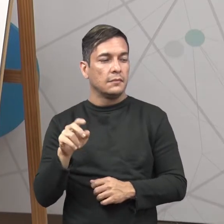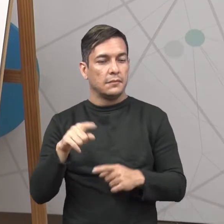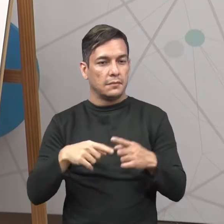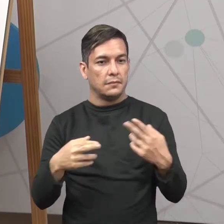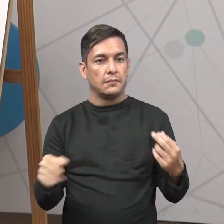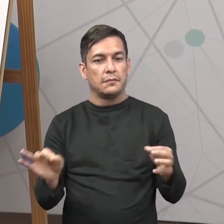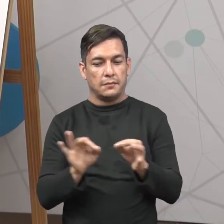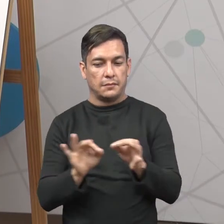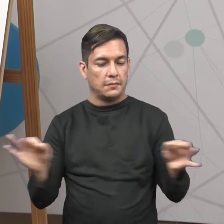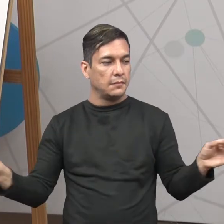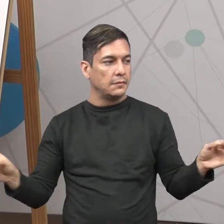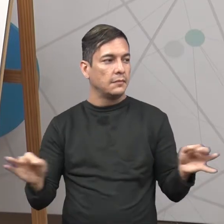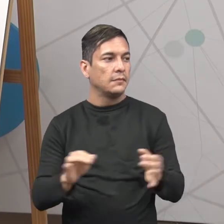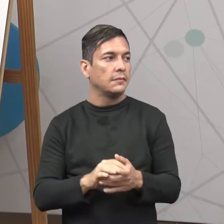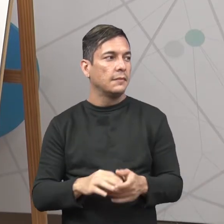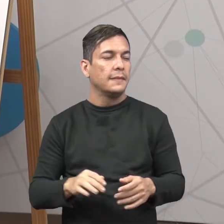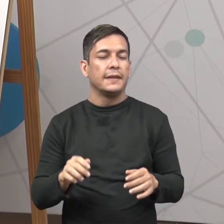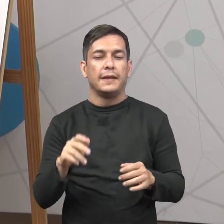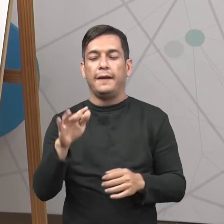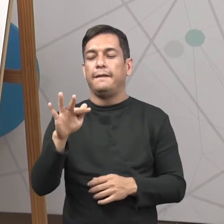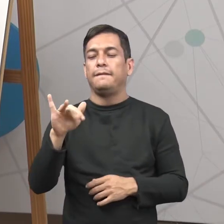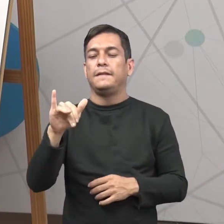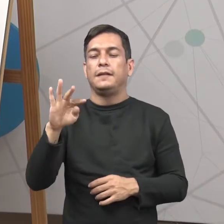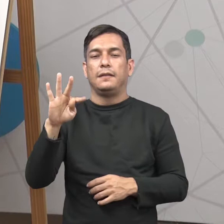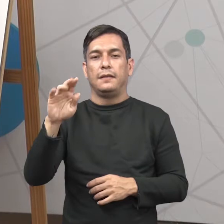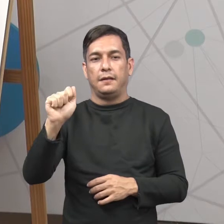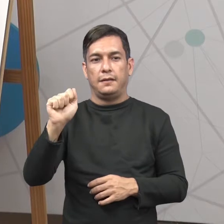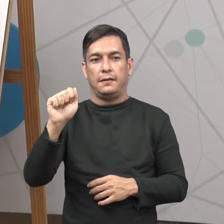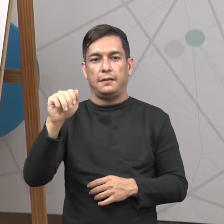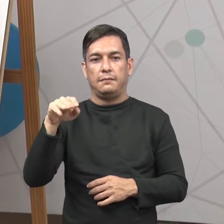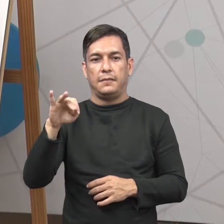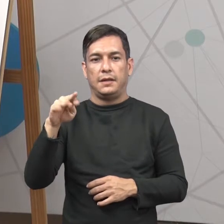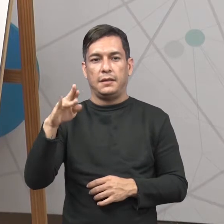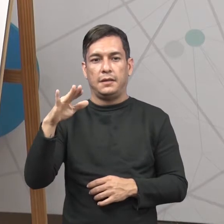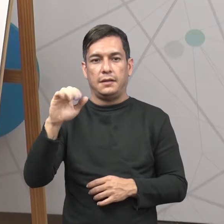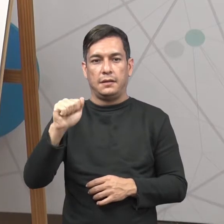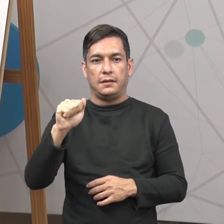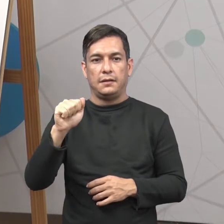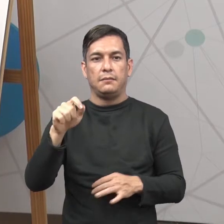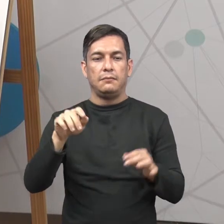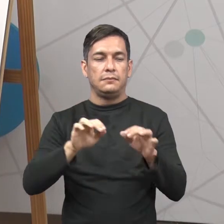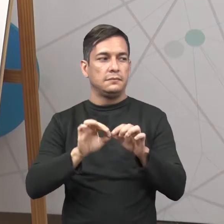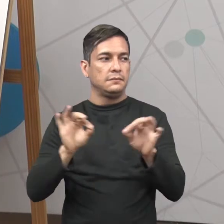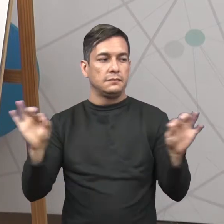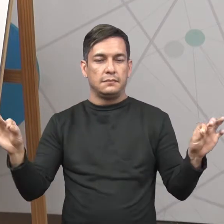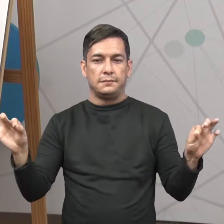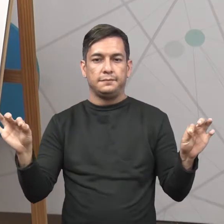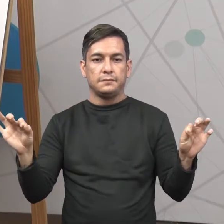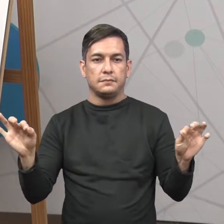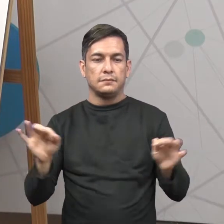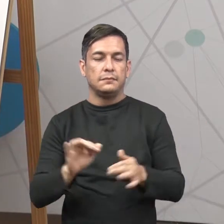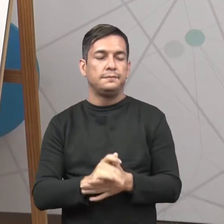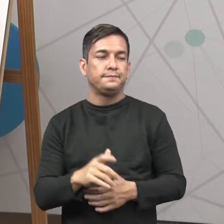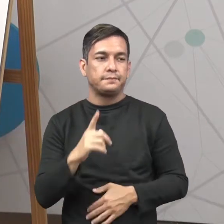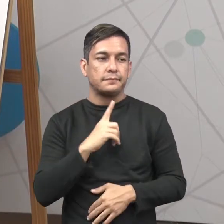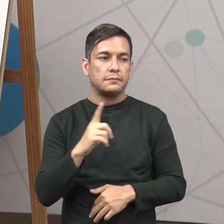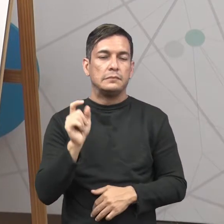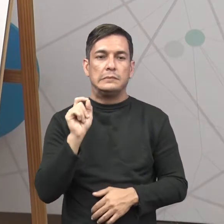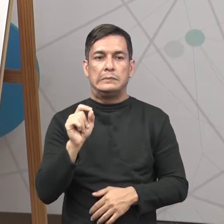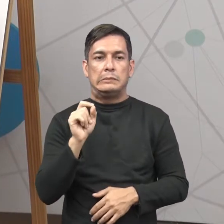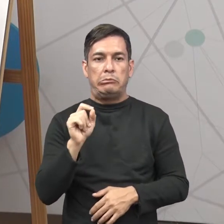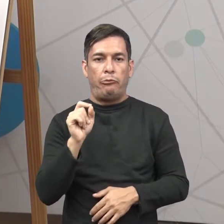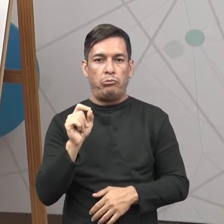chamado fita métrica. Aqui na fita métrica, nós